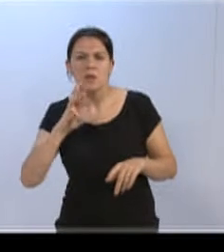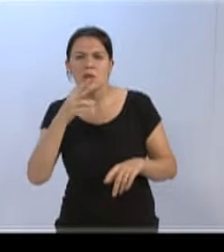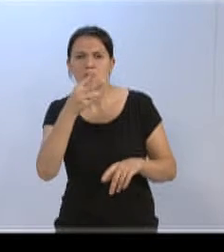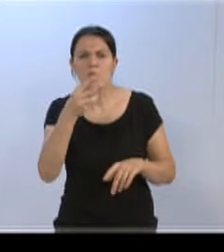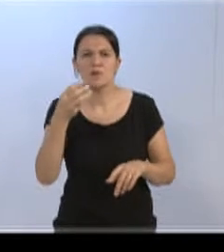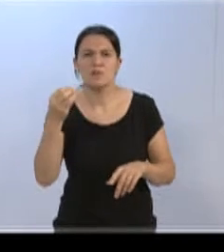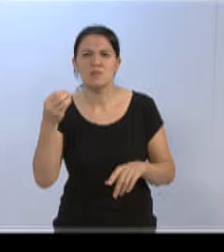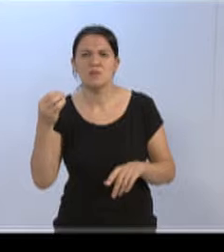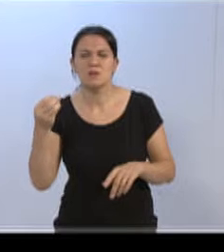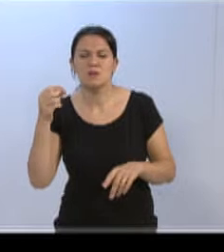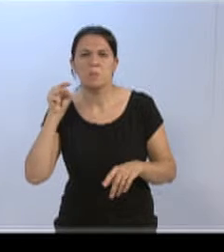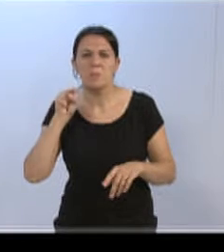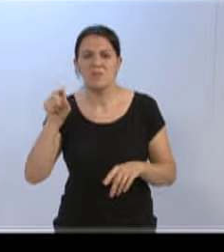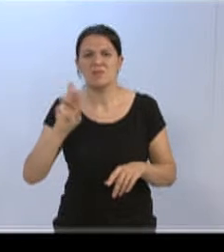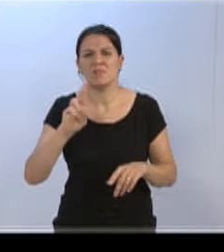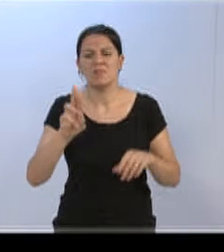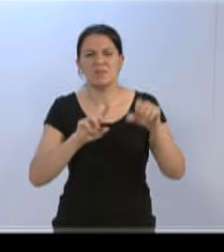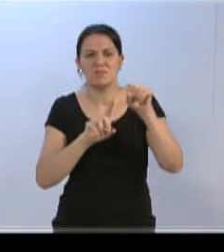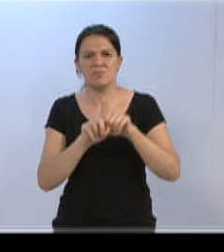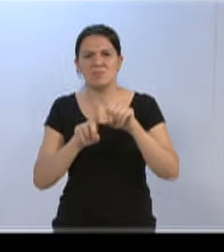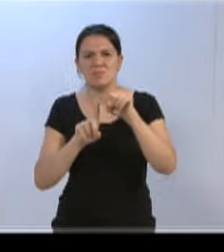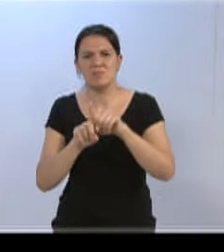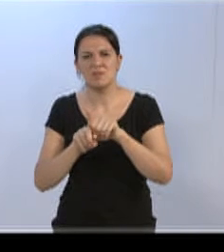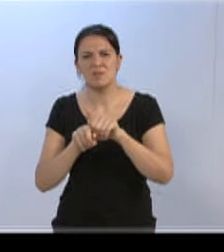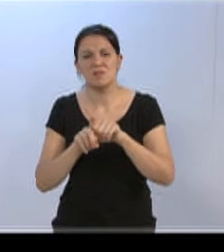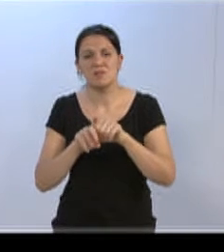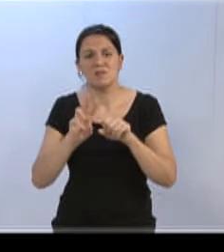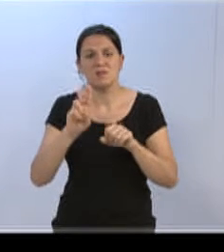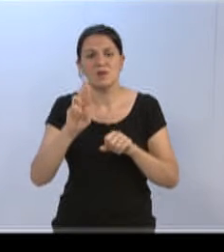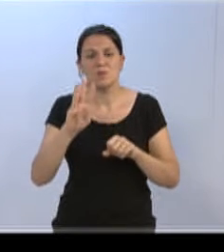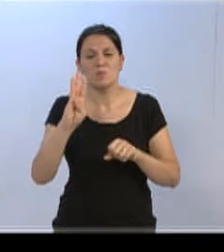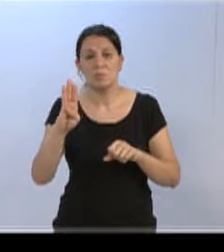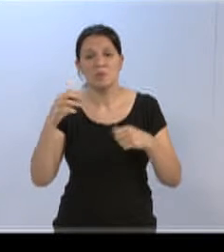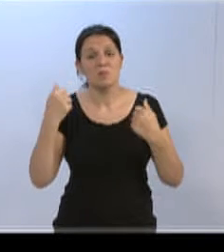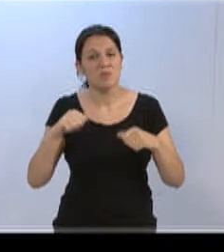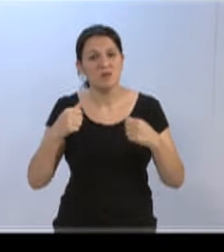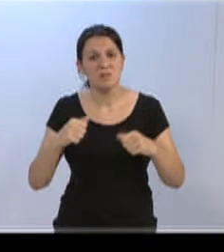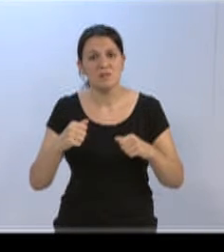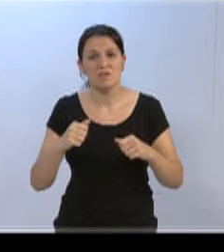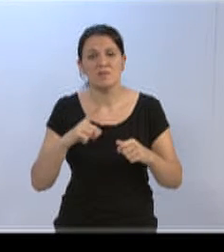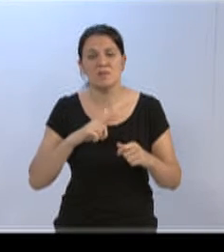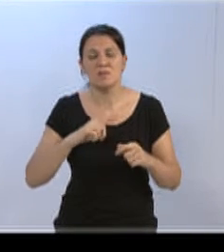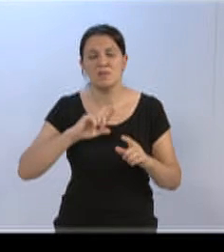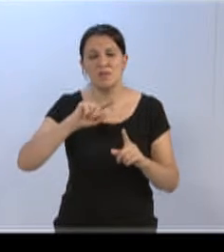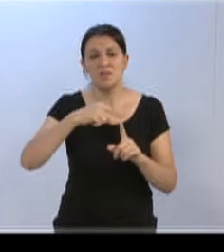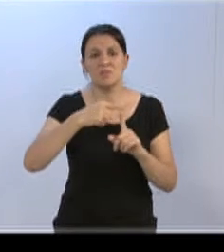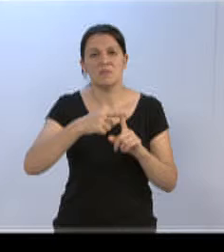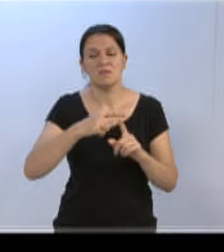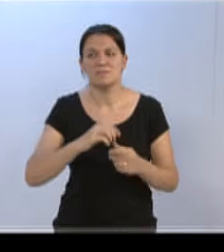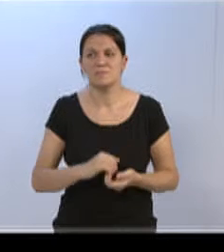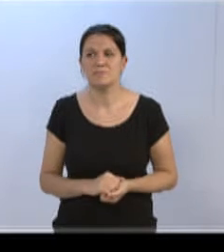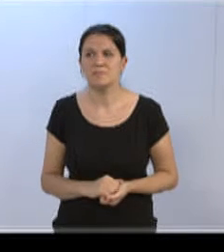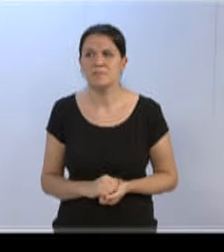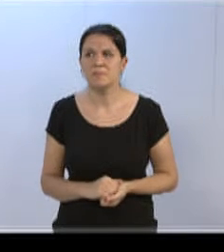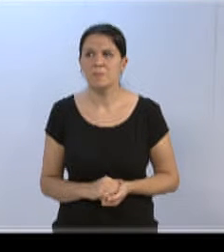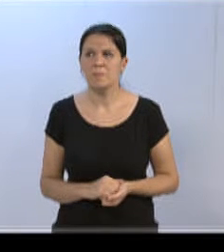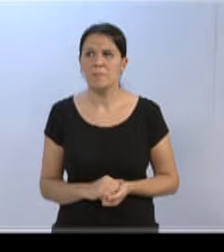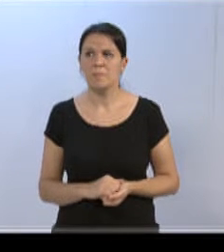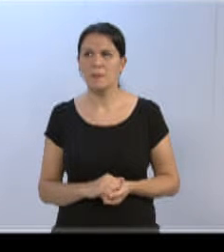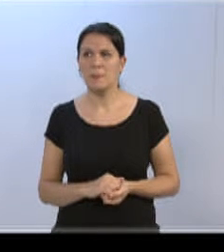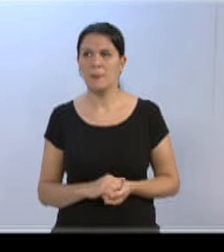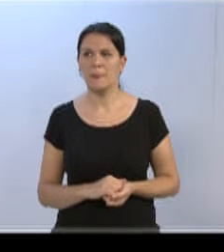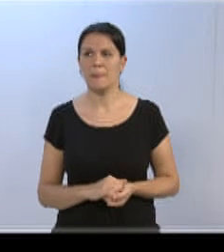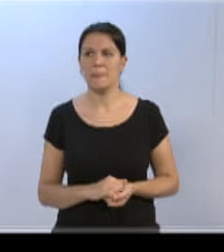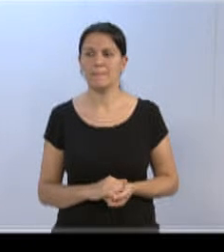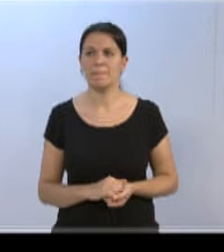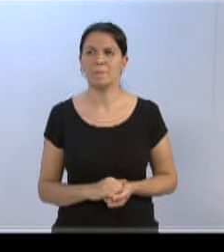1.300.000 mês de que a URB deveria estar faturando a mais no seu orçamento. Pode passar? Esse slide